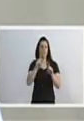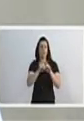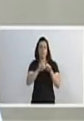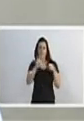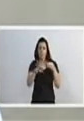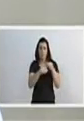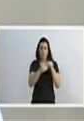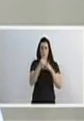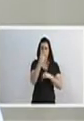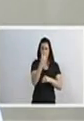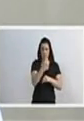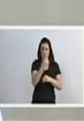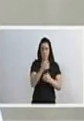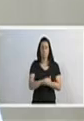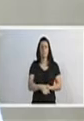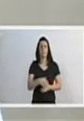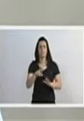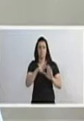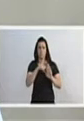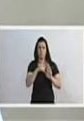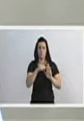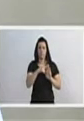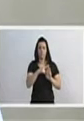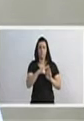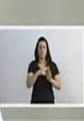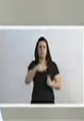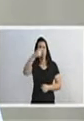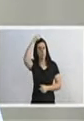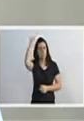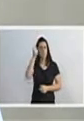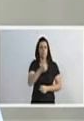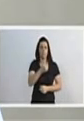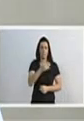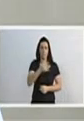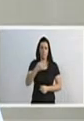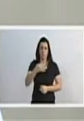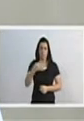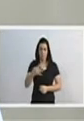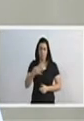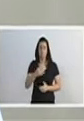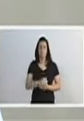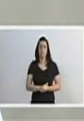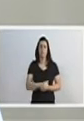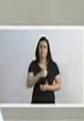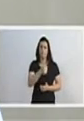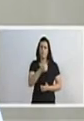de número 1. Requerimentos do vereador Adriano Pereira, 1.444 e